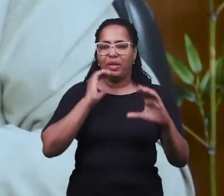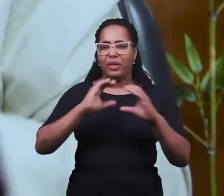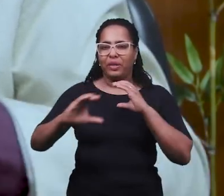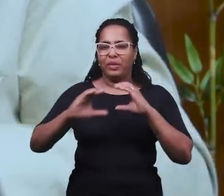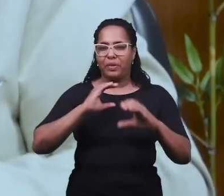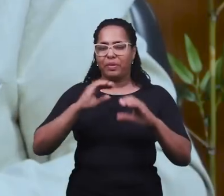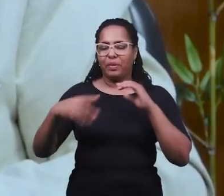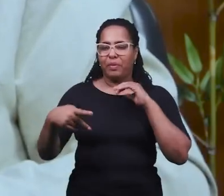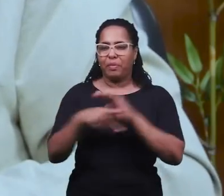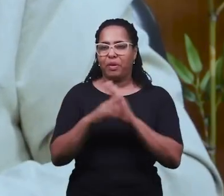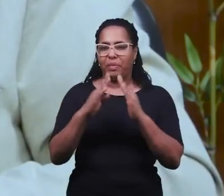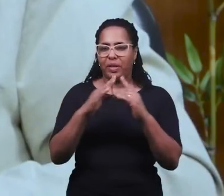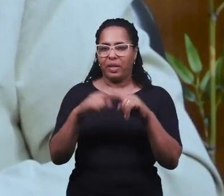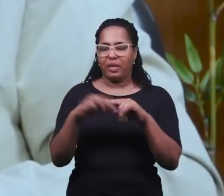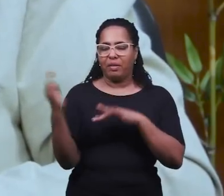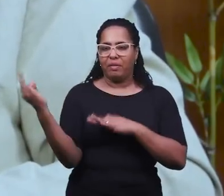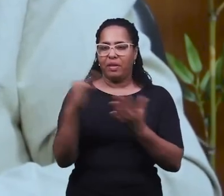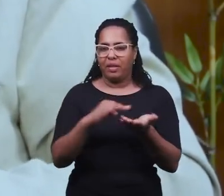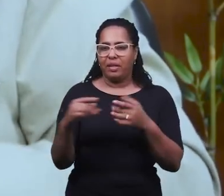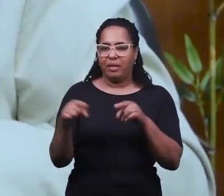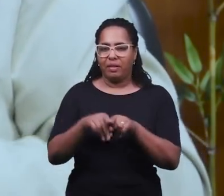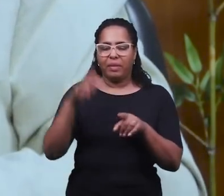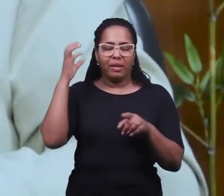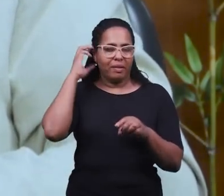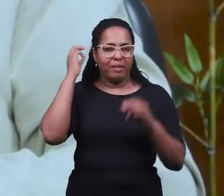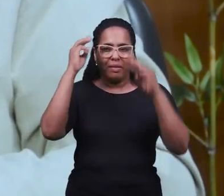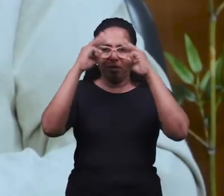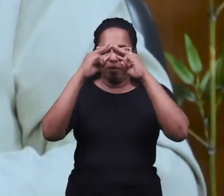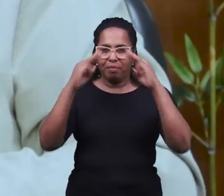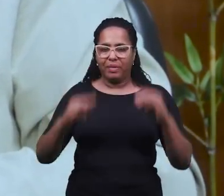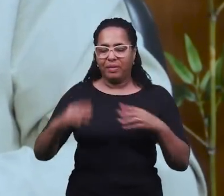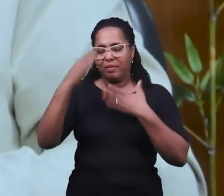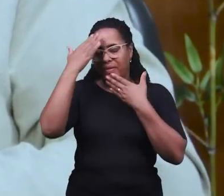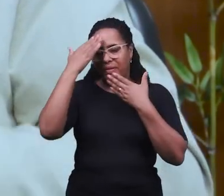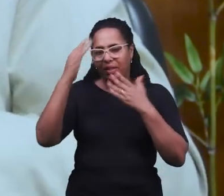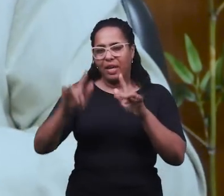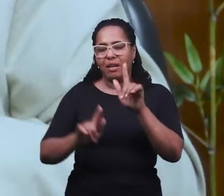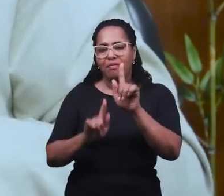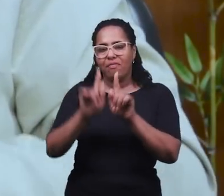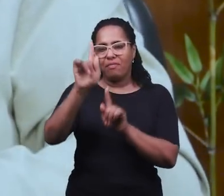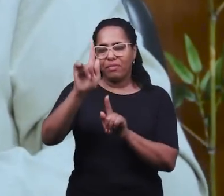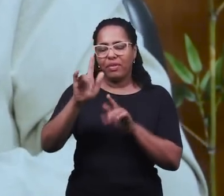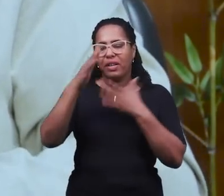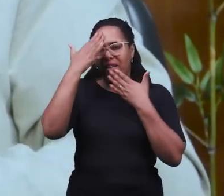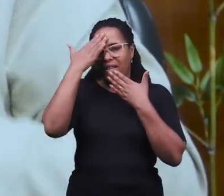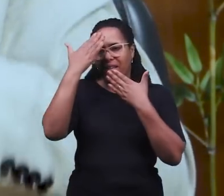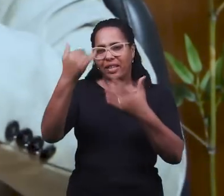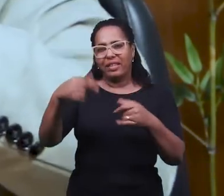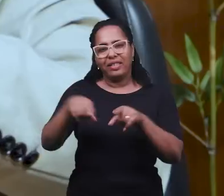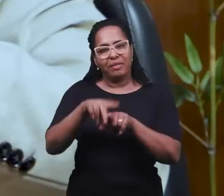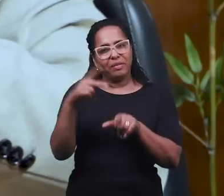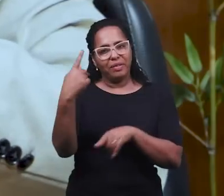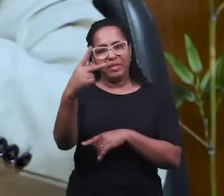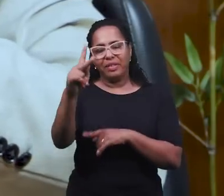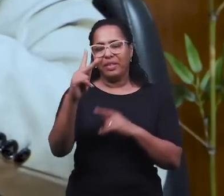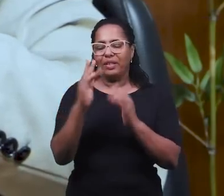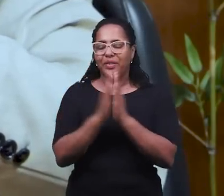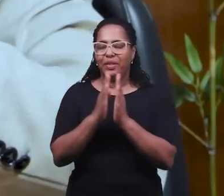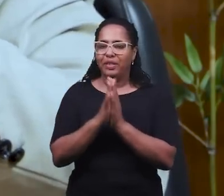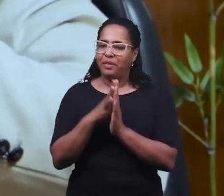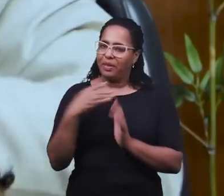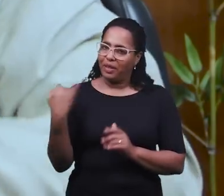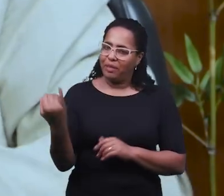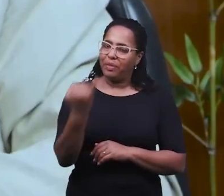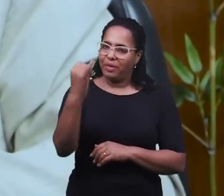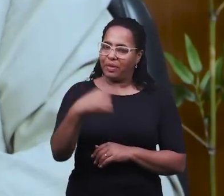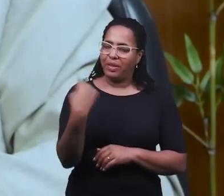diversas plataformas de comunicação da Igreja Cristã Maranata e da Rádio Manaim, nós queremos agradecer pela sua audiência e agradecer mais ainda pela